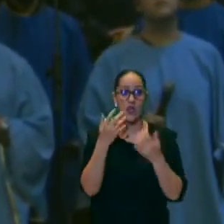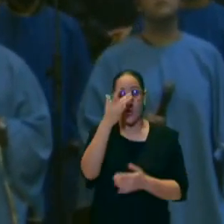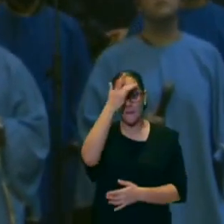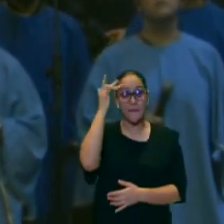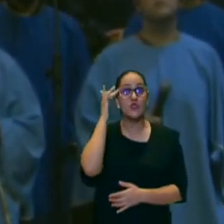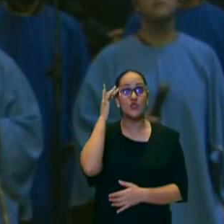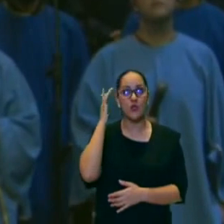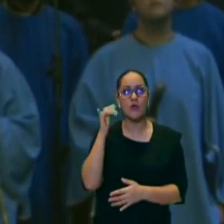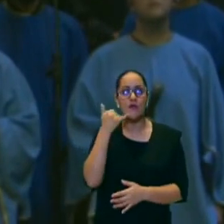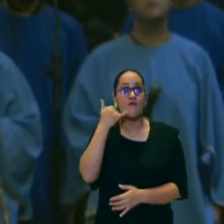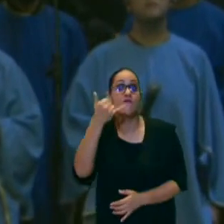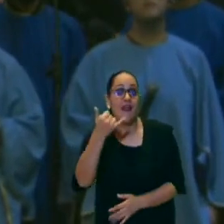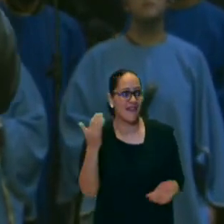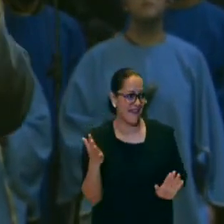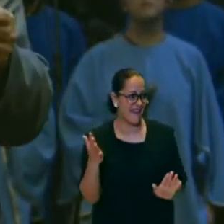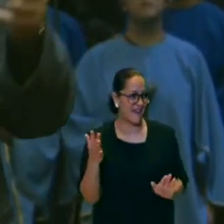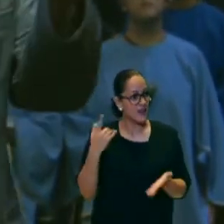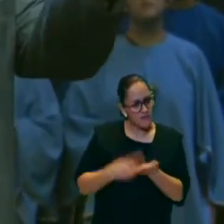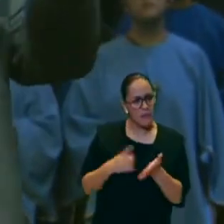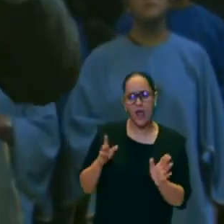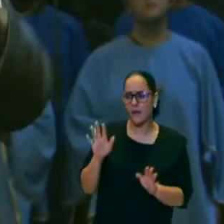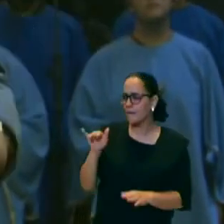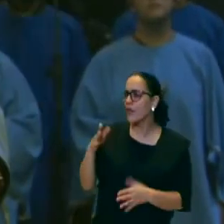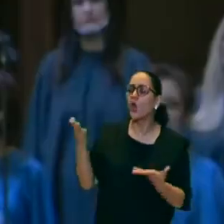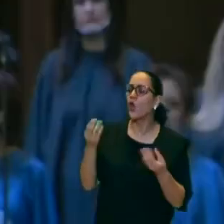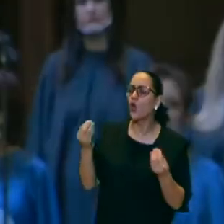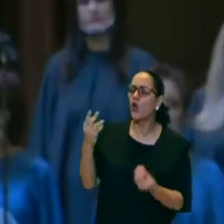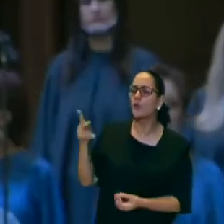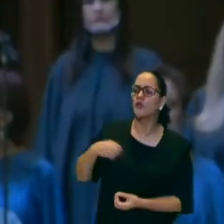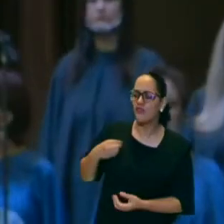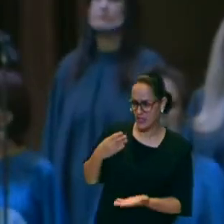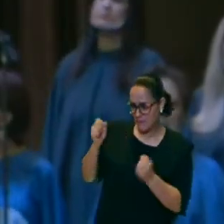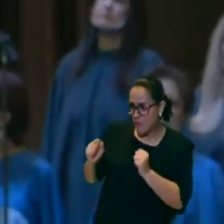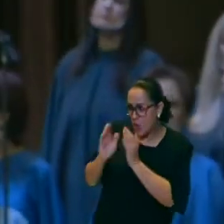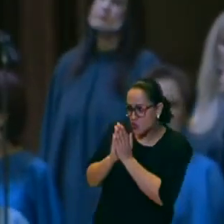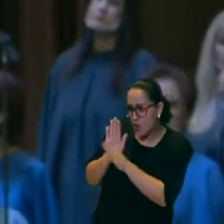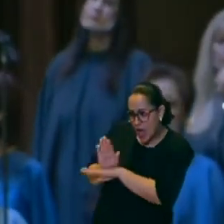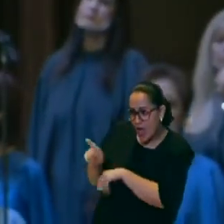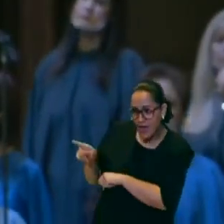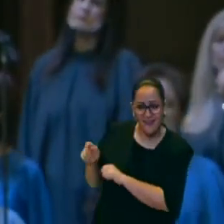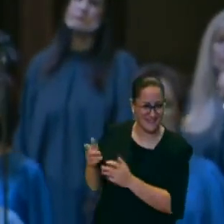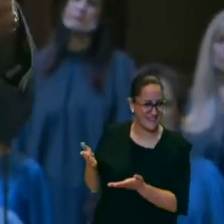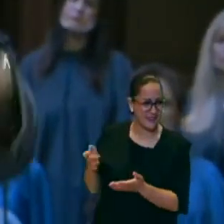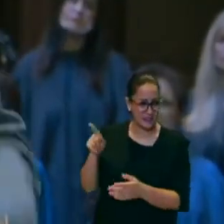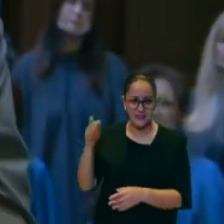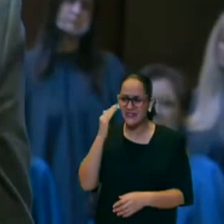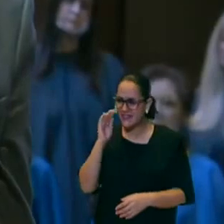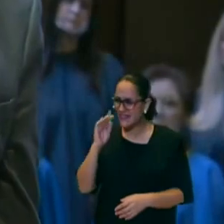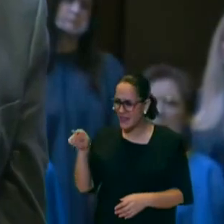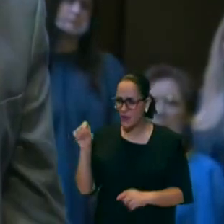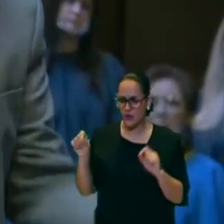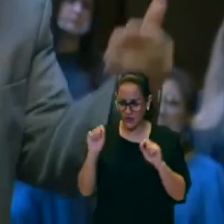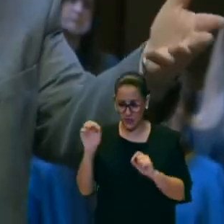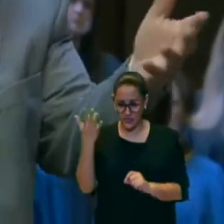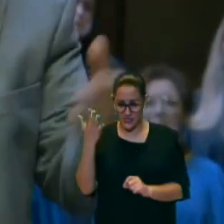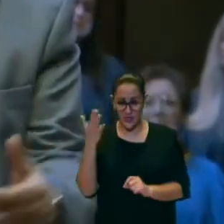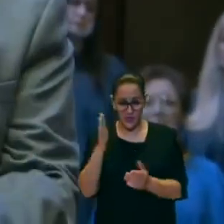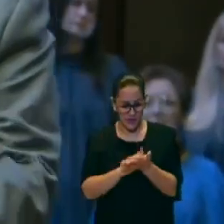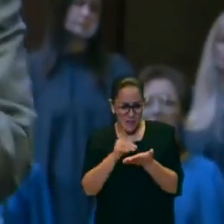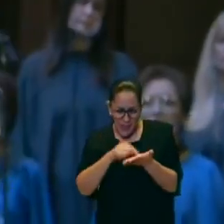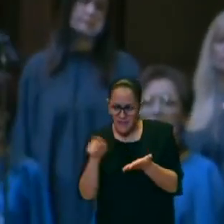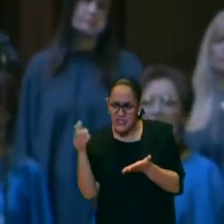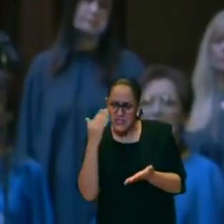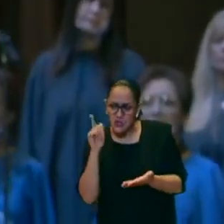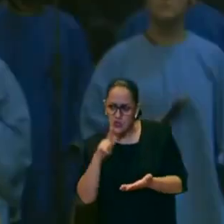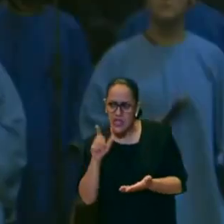entrar em contato com você e vai dizer assim: escuta, como é que está a tua vida? Posso orar por você? Você está entendendo o que está acontecendo aí na palavra de